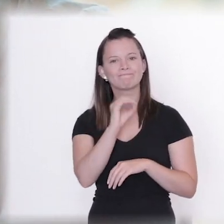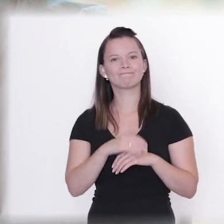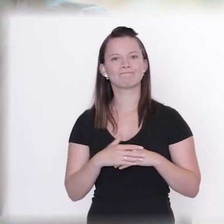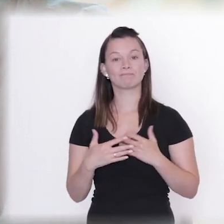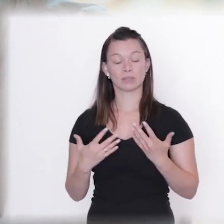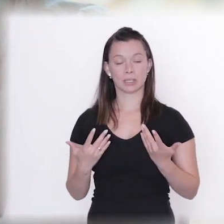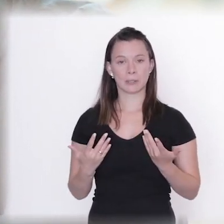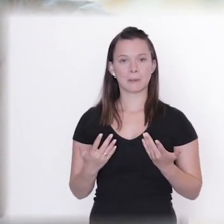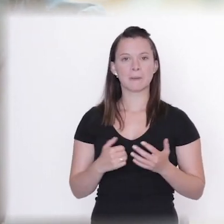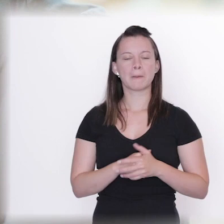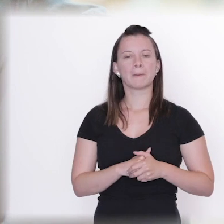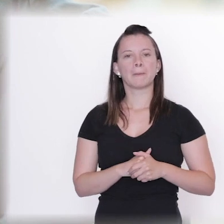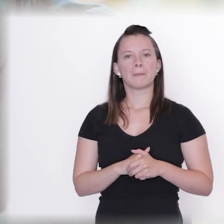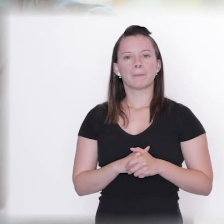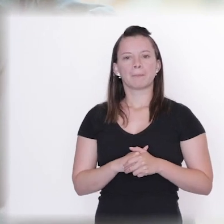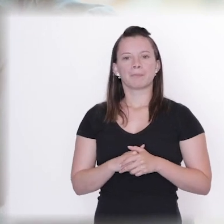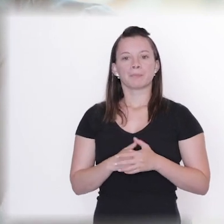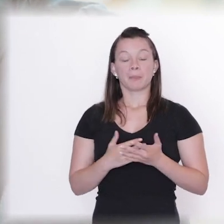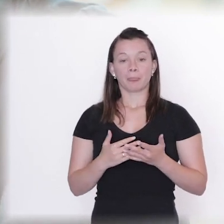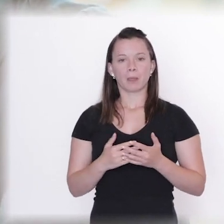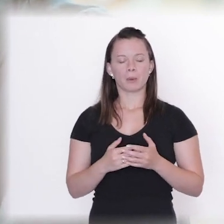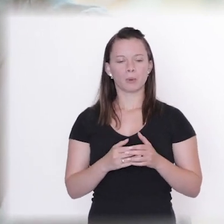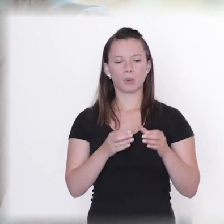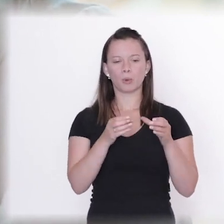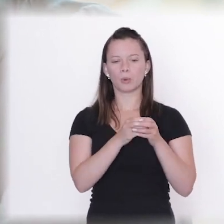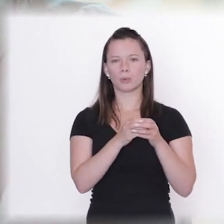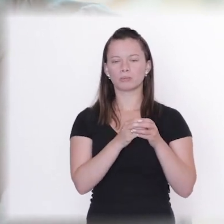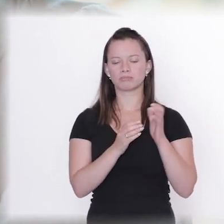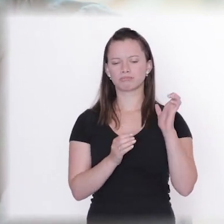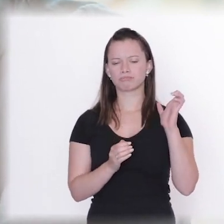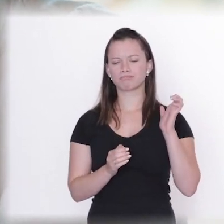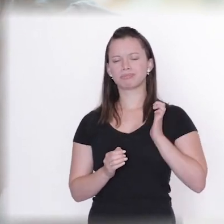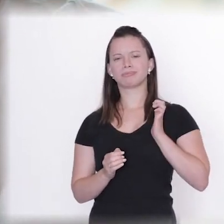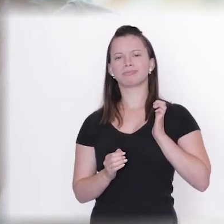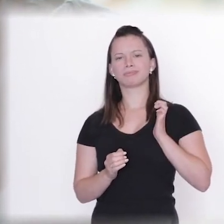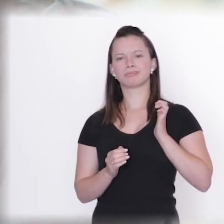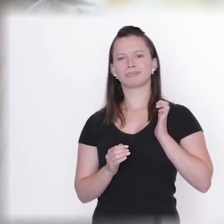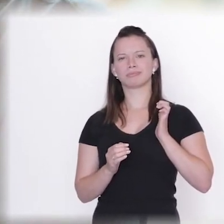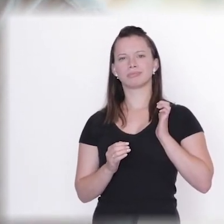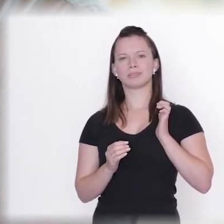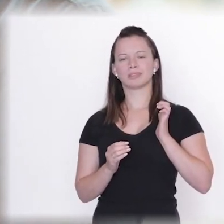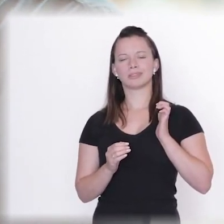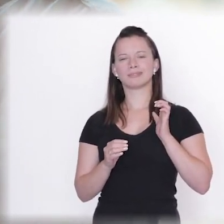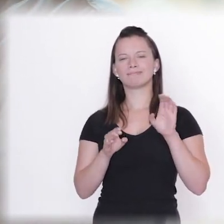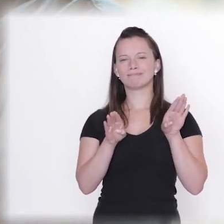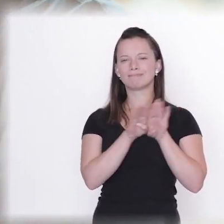é rico, classe média, e ele é muito branco,